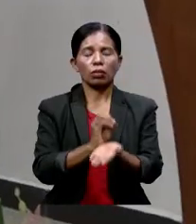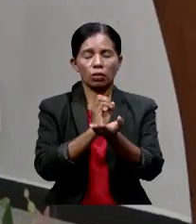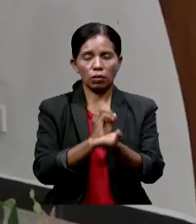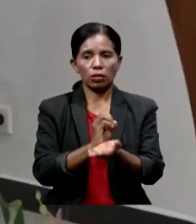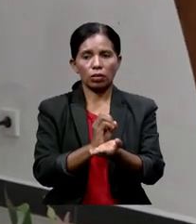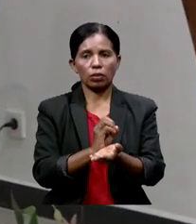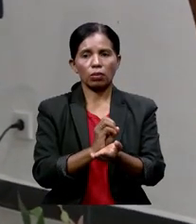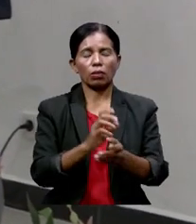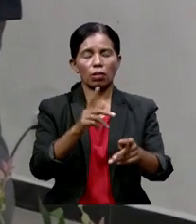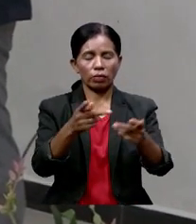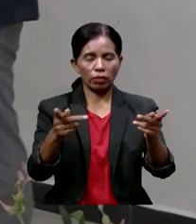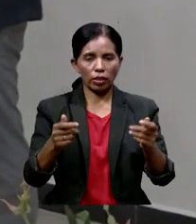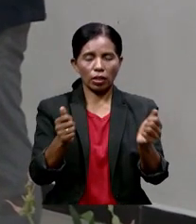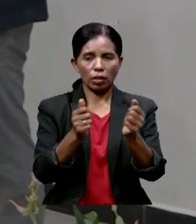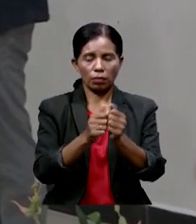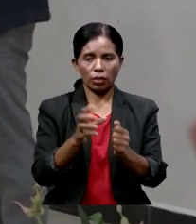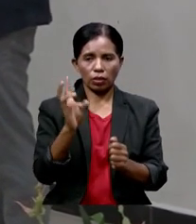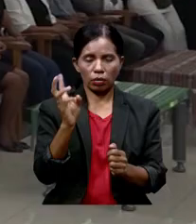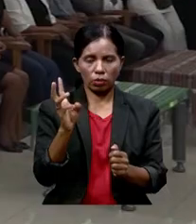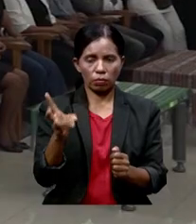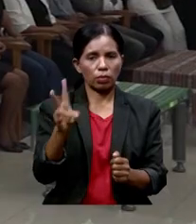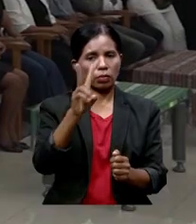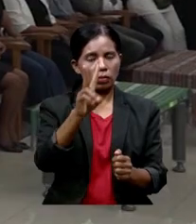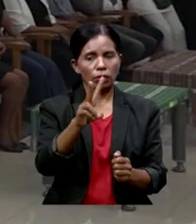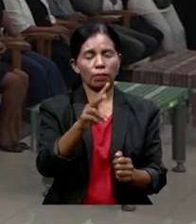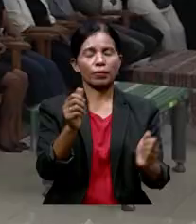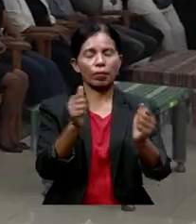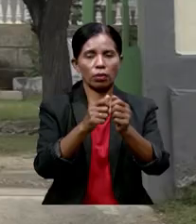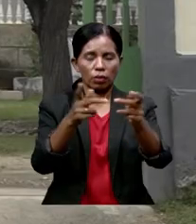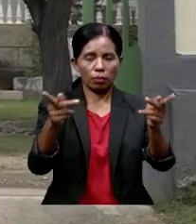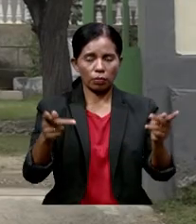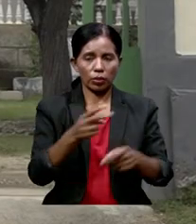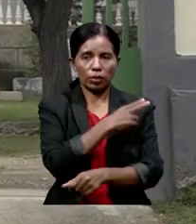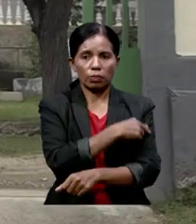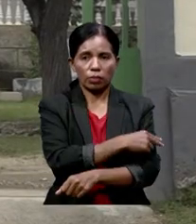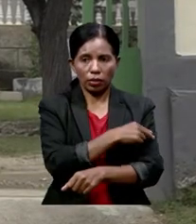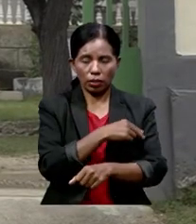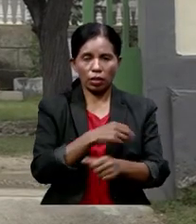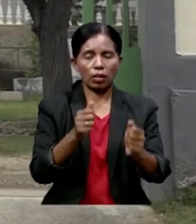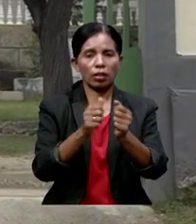Honia Centro Hamutu Kitunulu Rasingrua, Honinia Posto Saúde